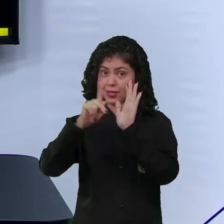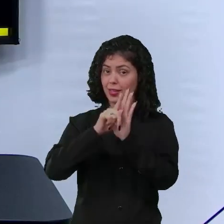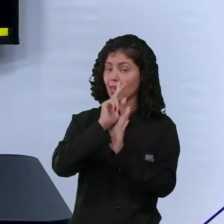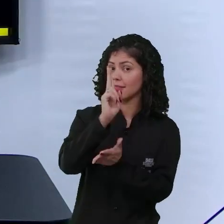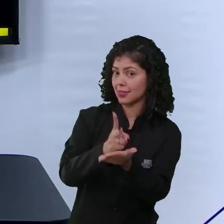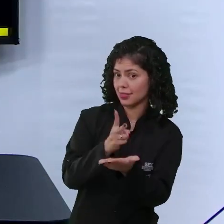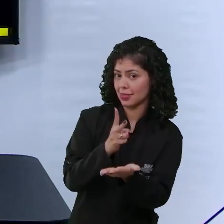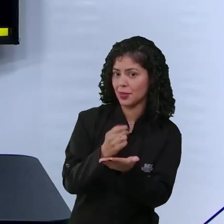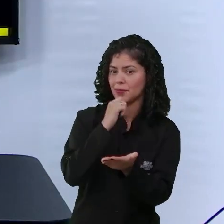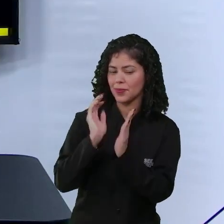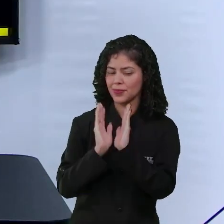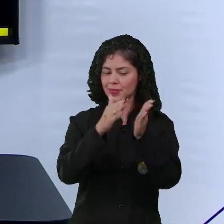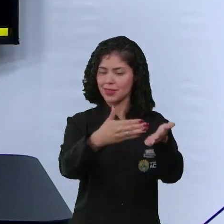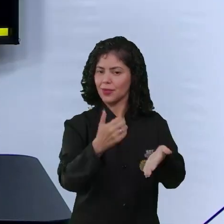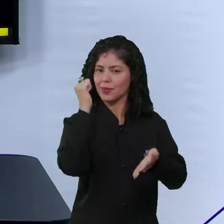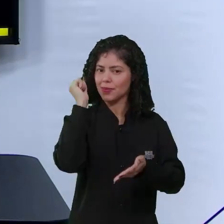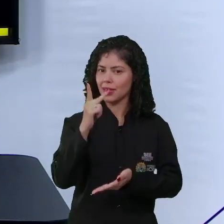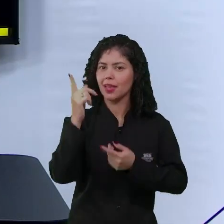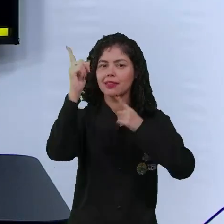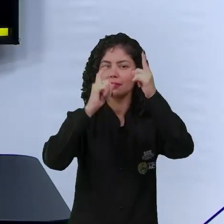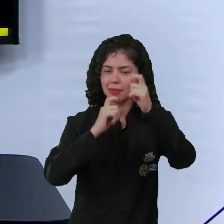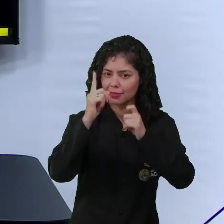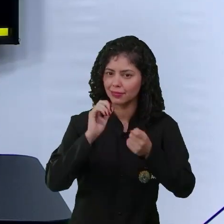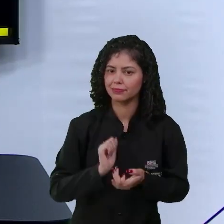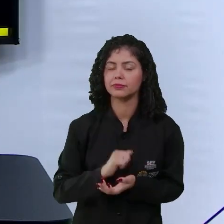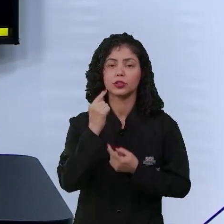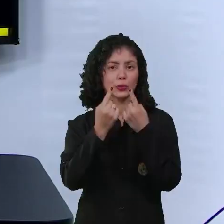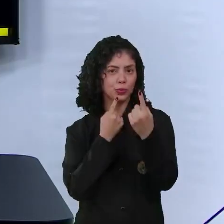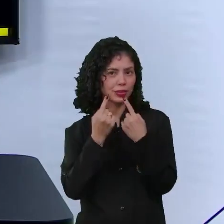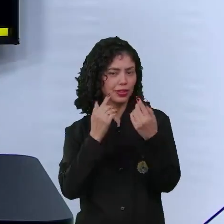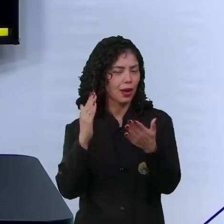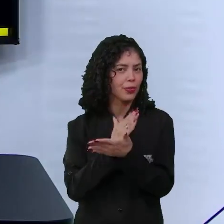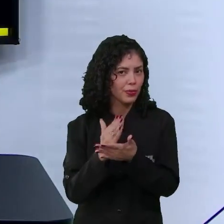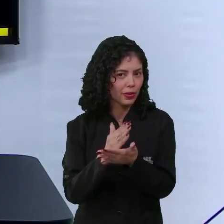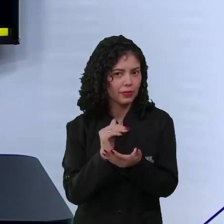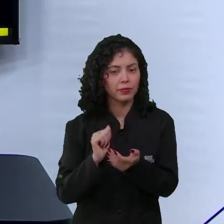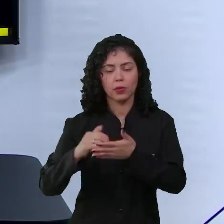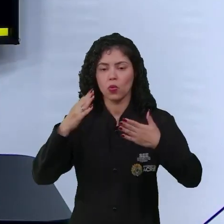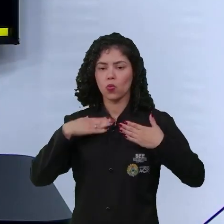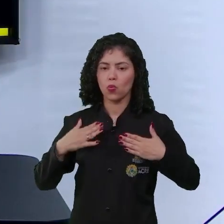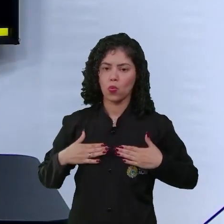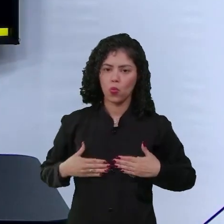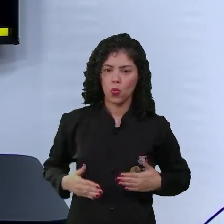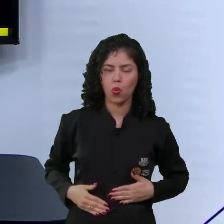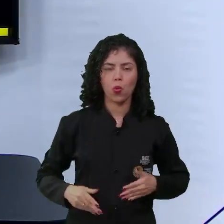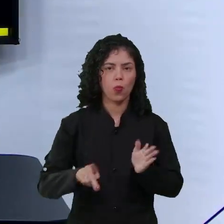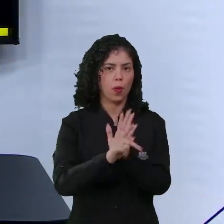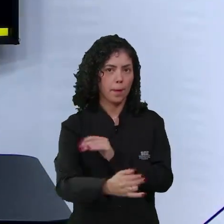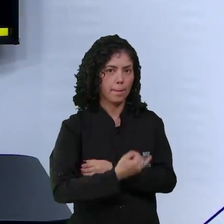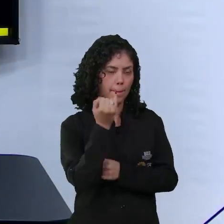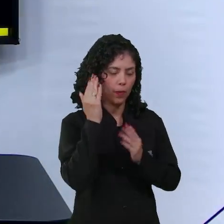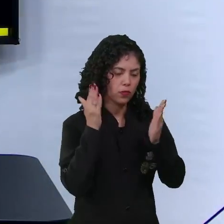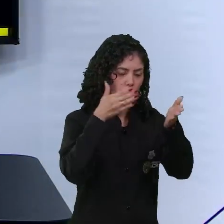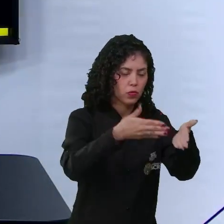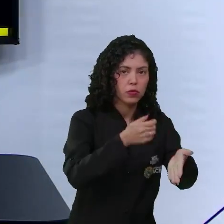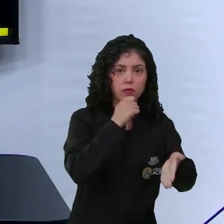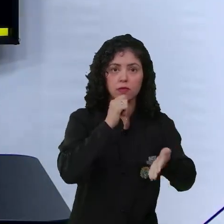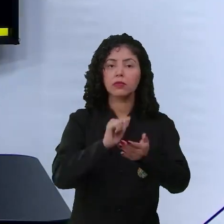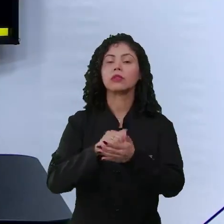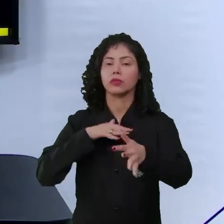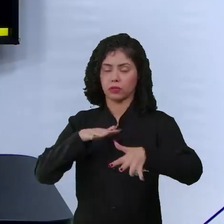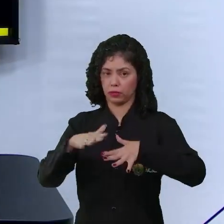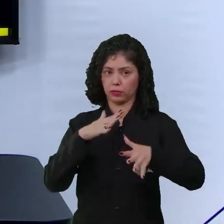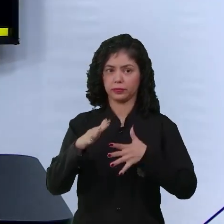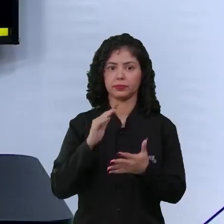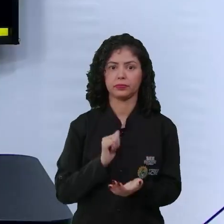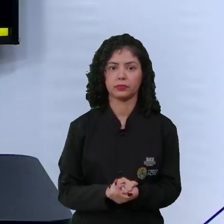sempre esse direcionamento. Expressar, quer comunicar algo. O corpo vai ser o instrumento, o movimento